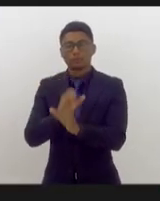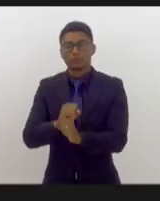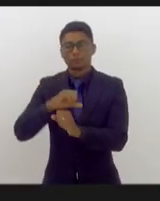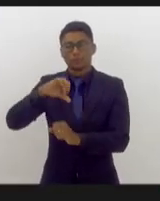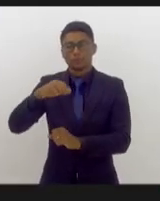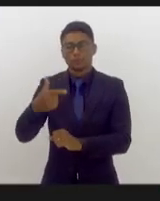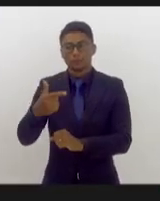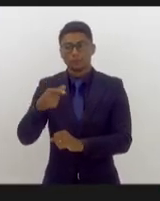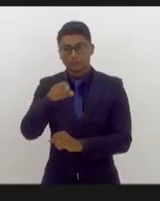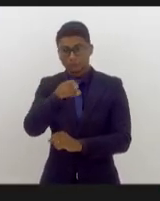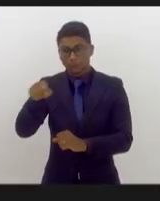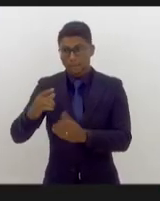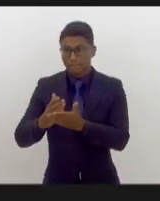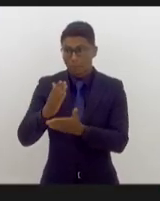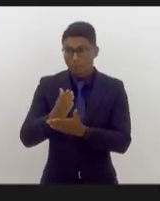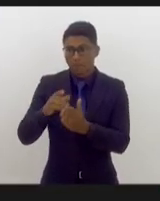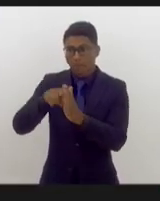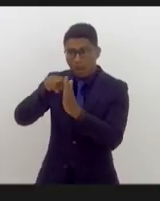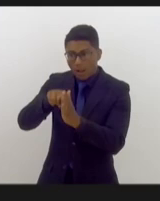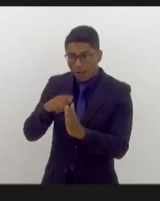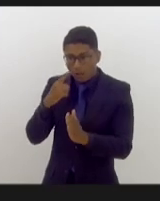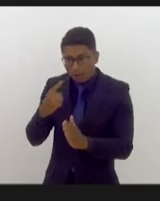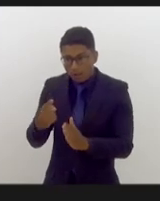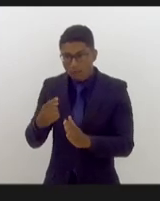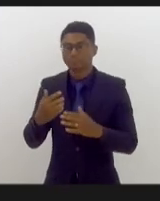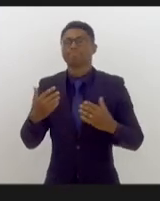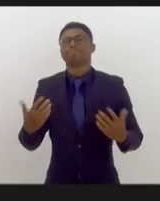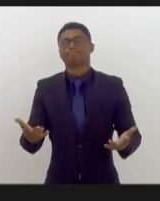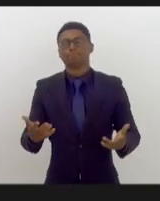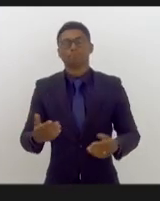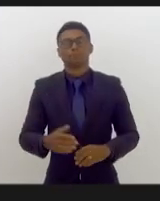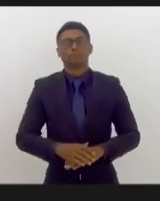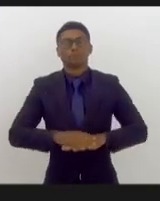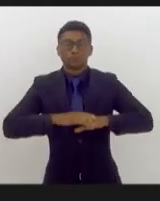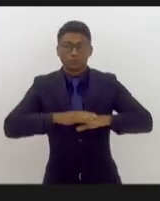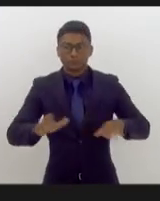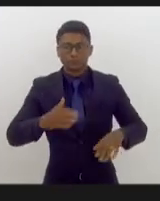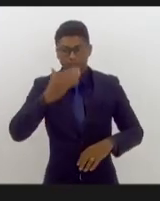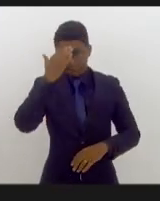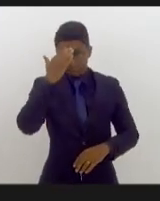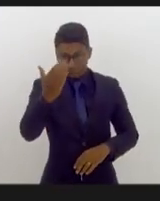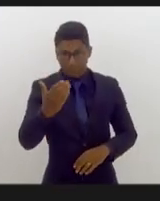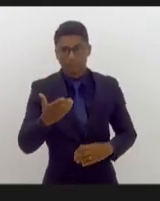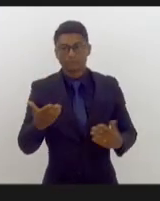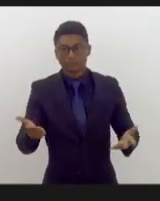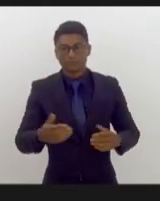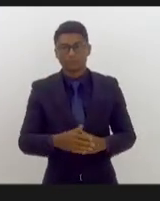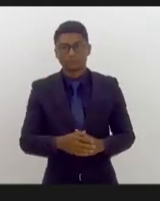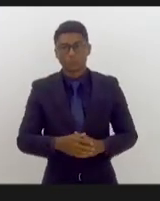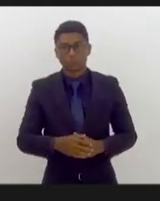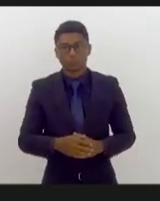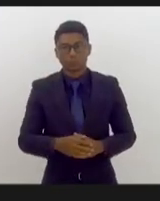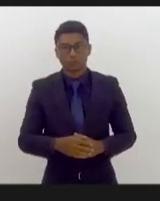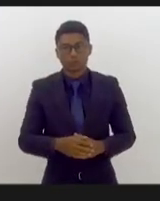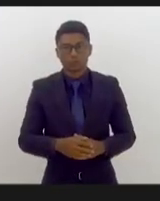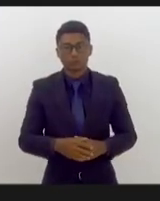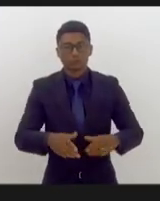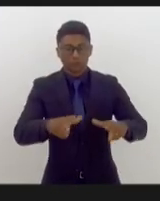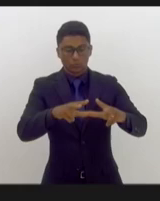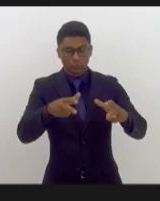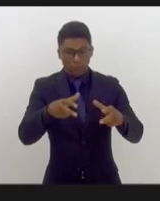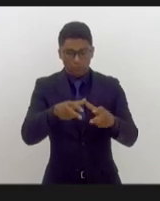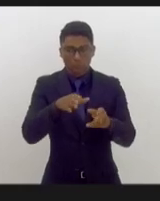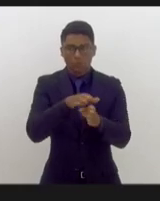Então, é isso, agradeço a oportunidade e coloco a Câmara Básica, mas com certeza o Conselho